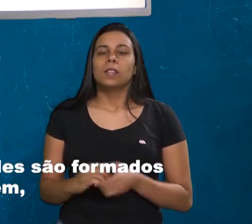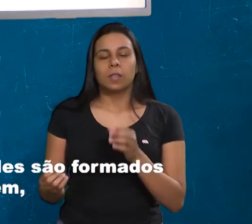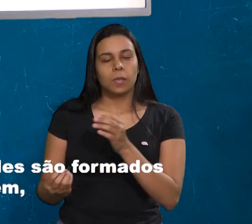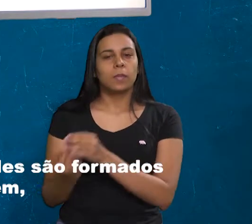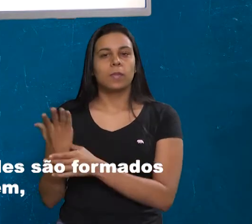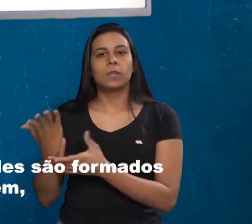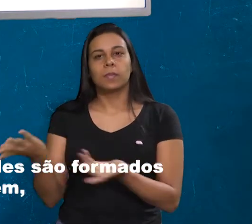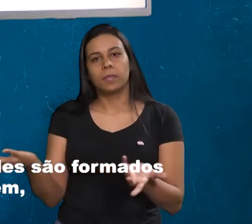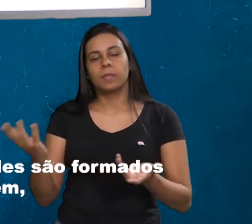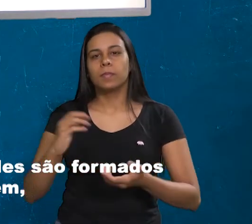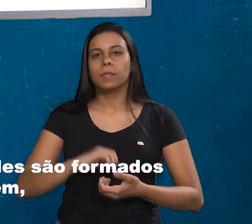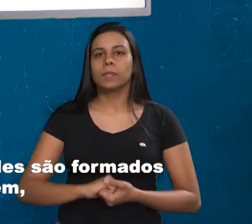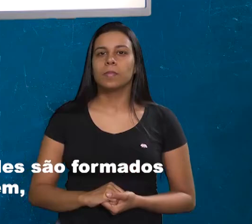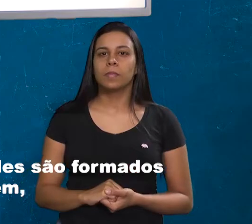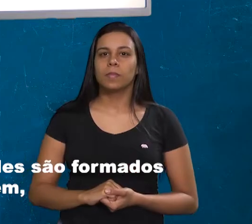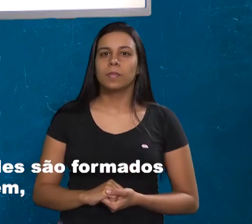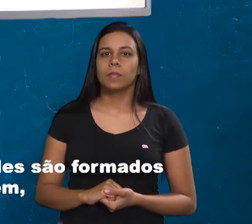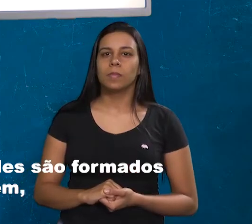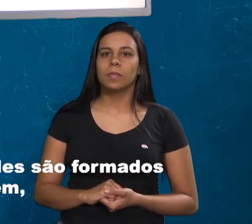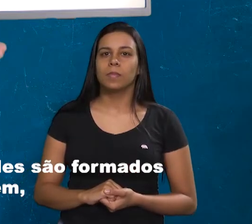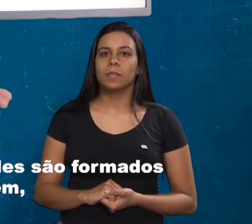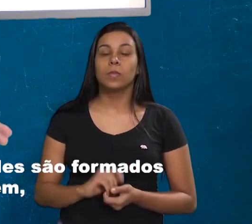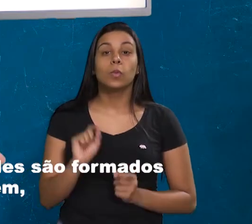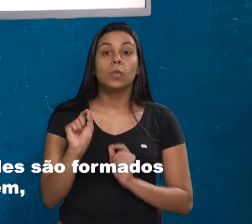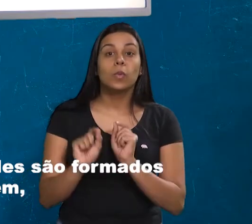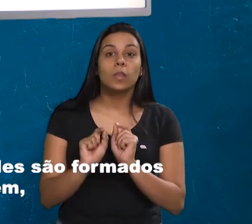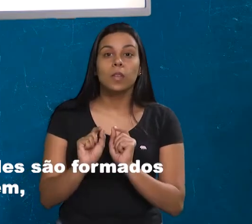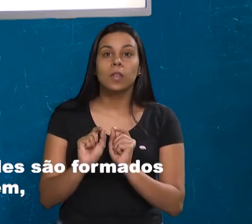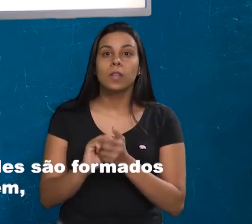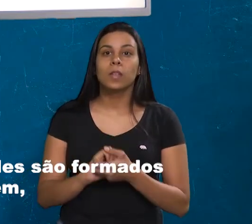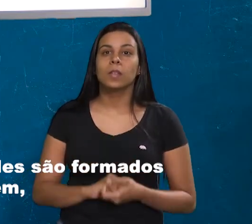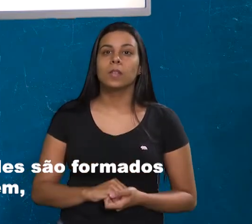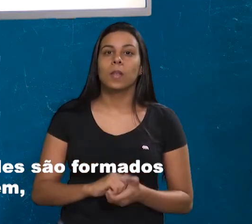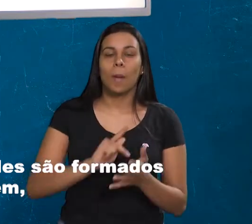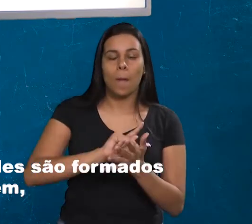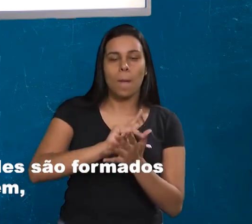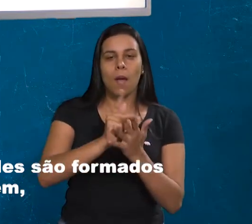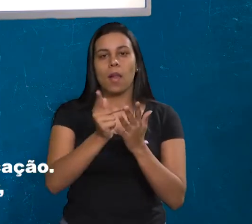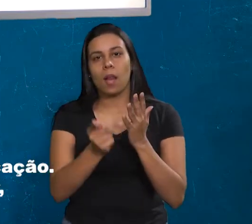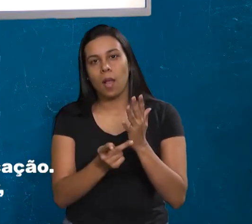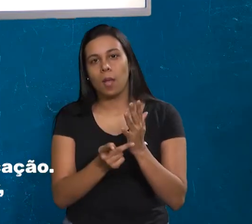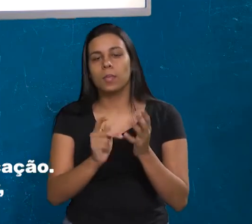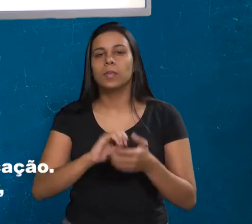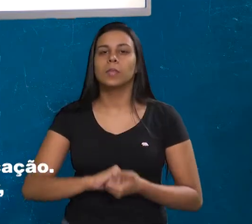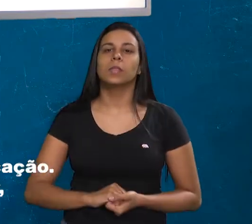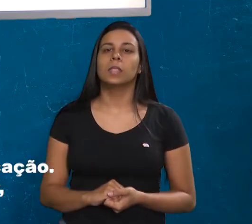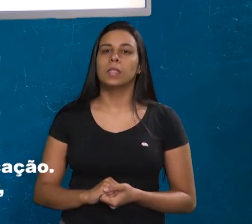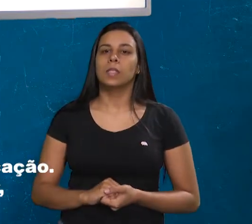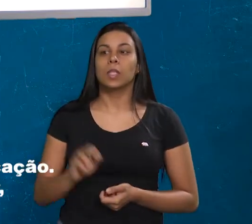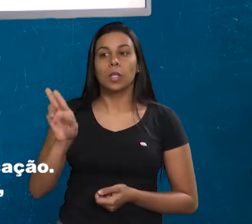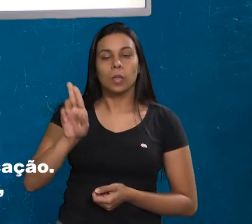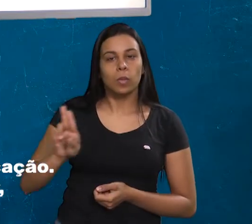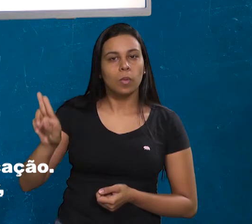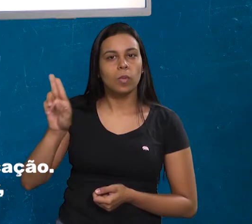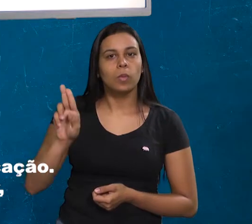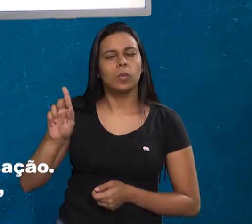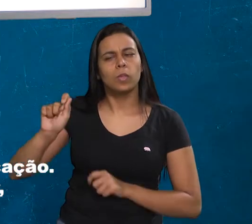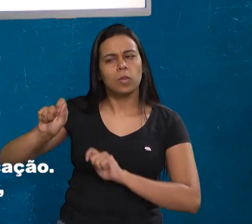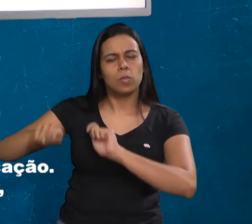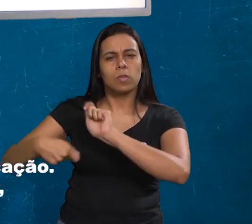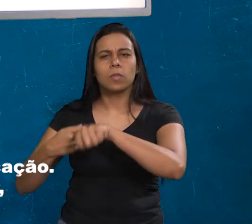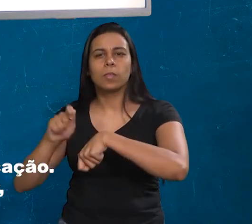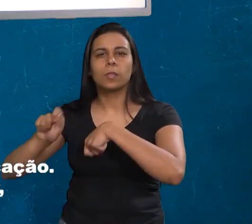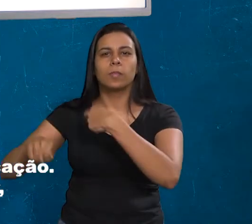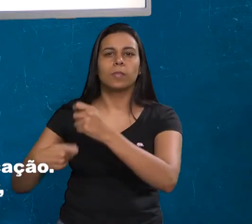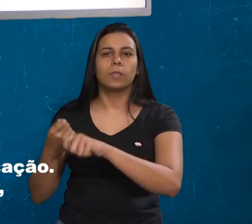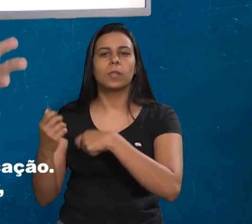formados, por meio de parâmetros que constituem, que utilizam os sinais para